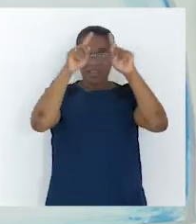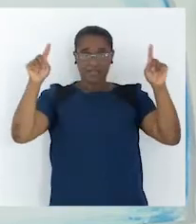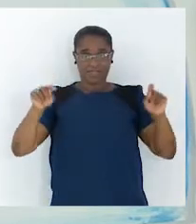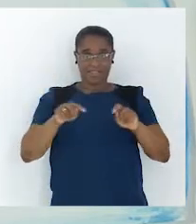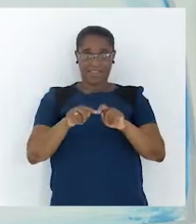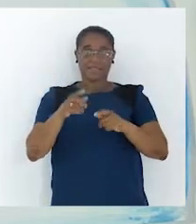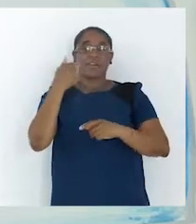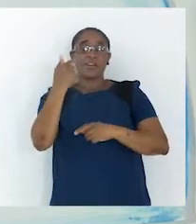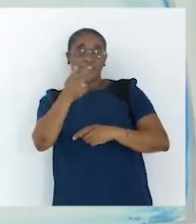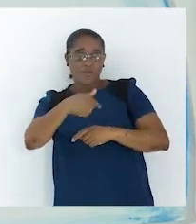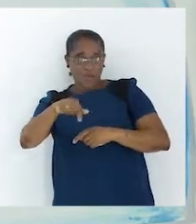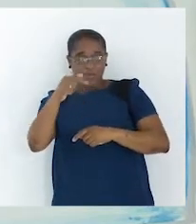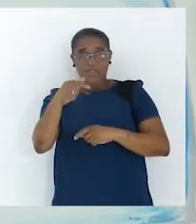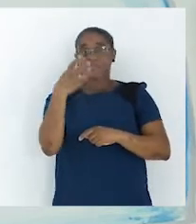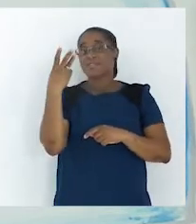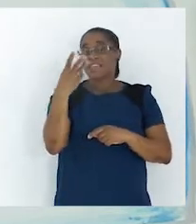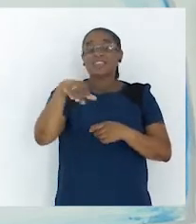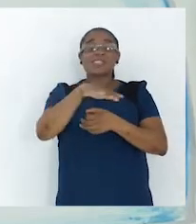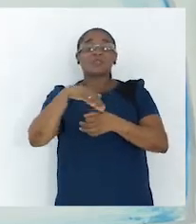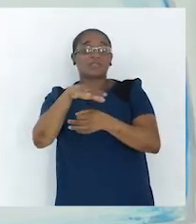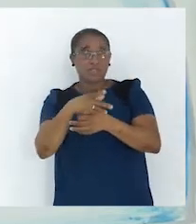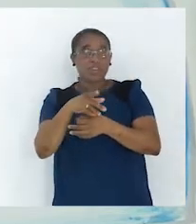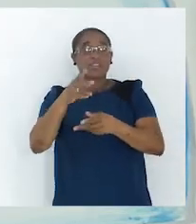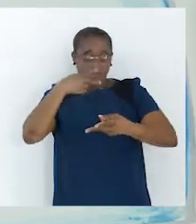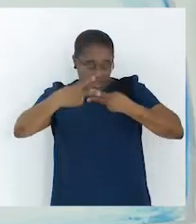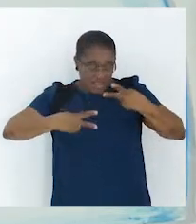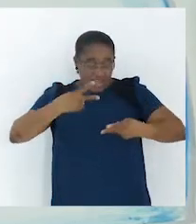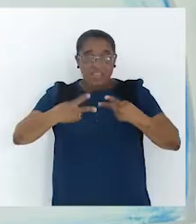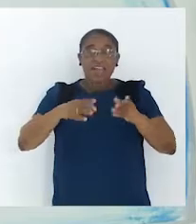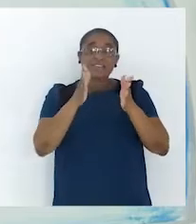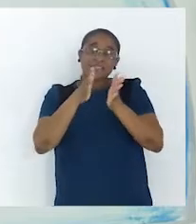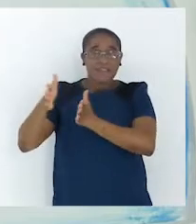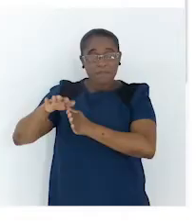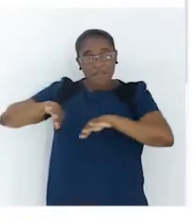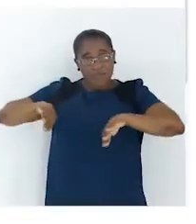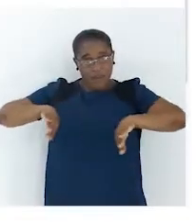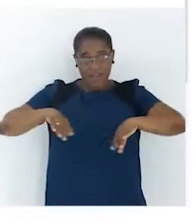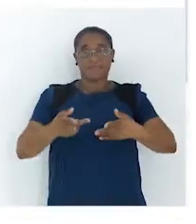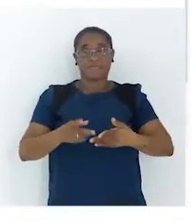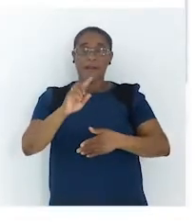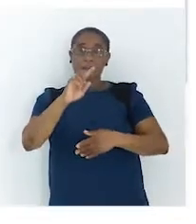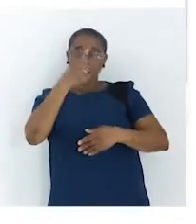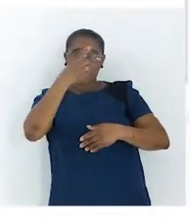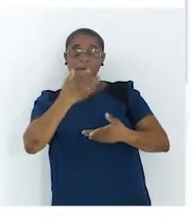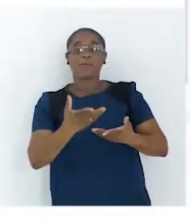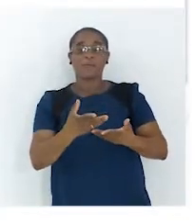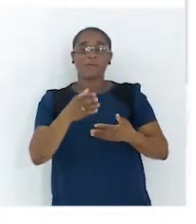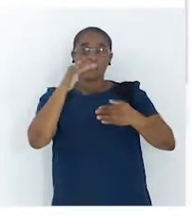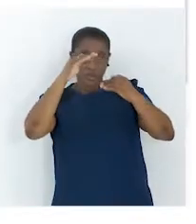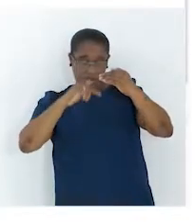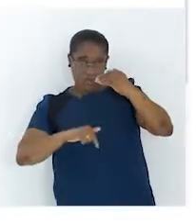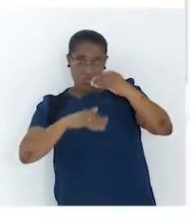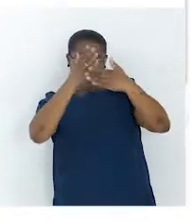três casos existentes que vamos alimentar separamente primeiro caso tô morrendo de dor